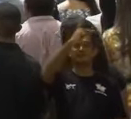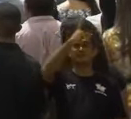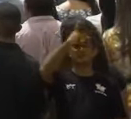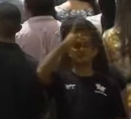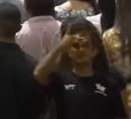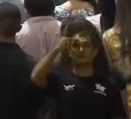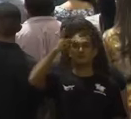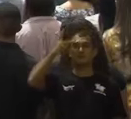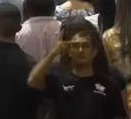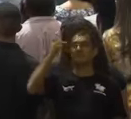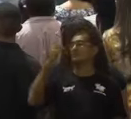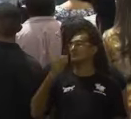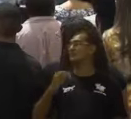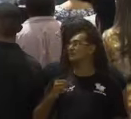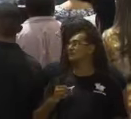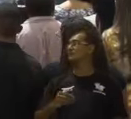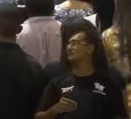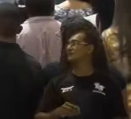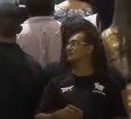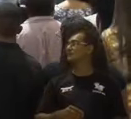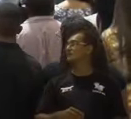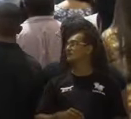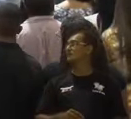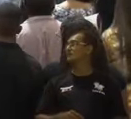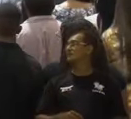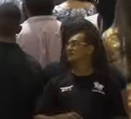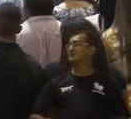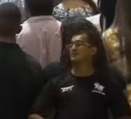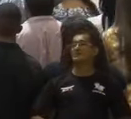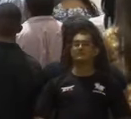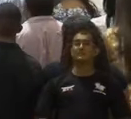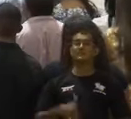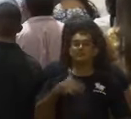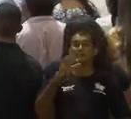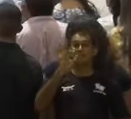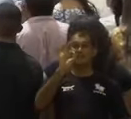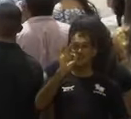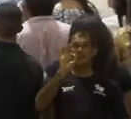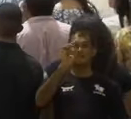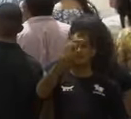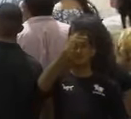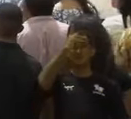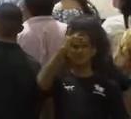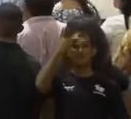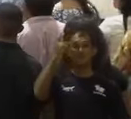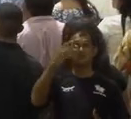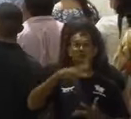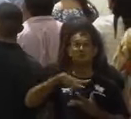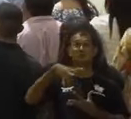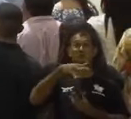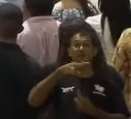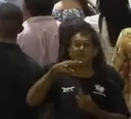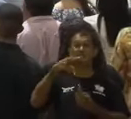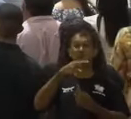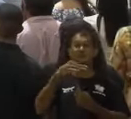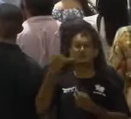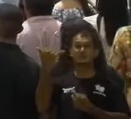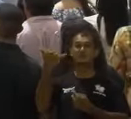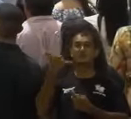a 14ª, está chegando a 15ª. São 10 pessoas que o Espírito Santo fala